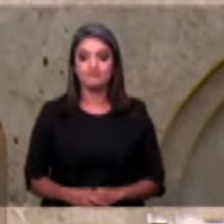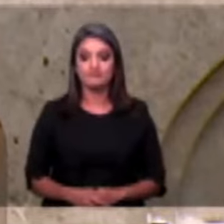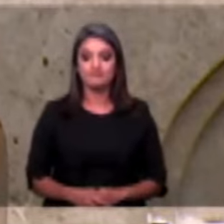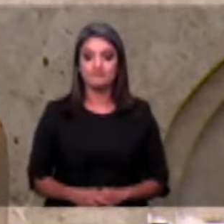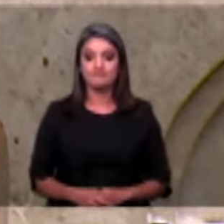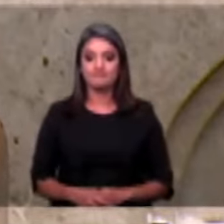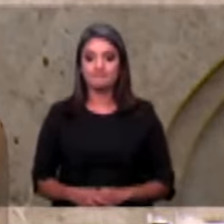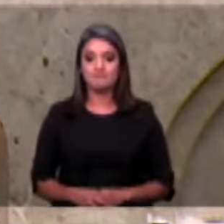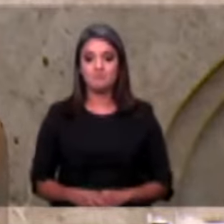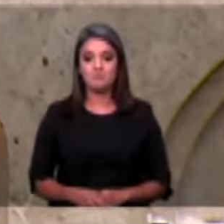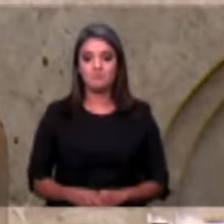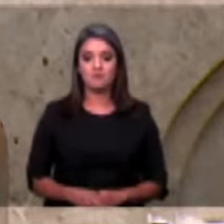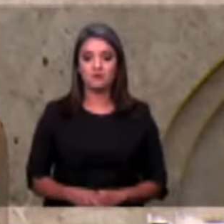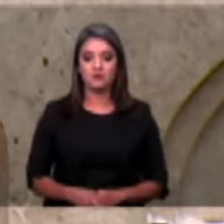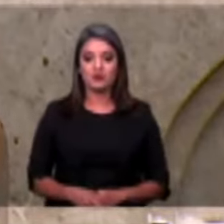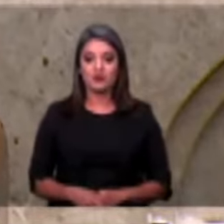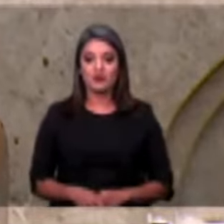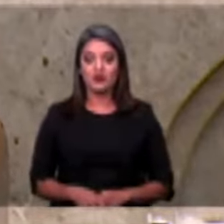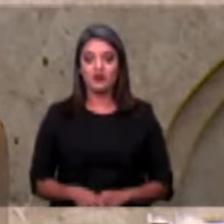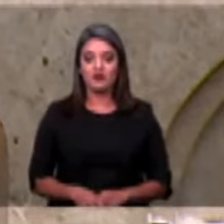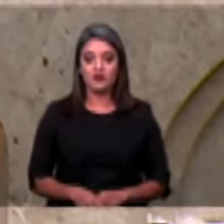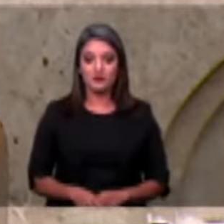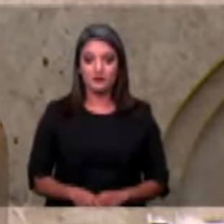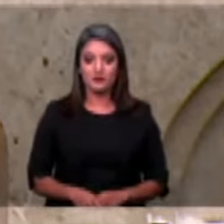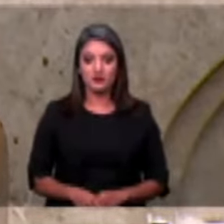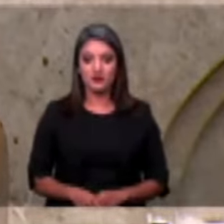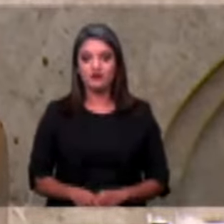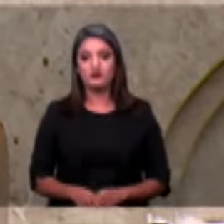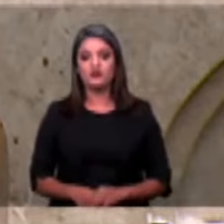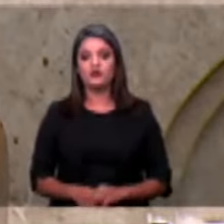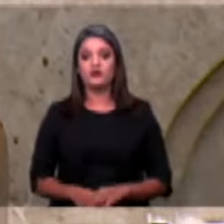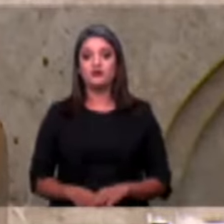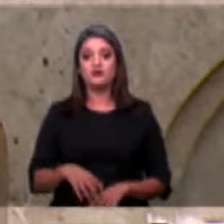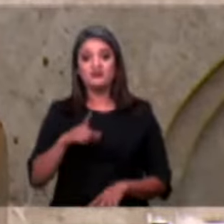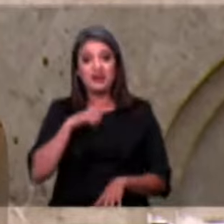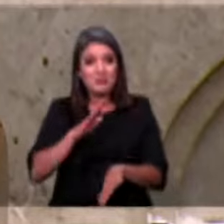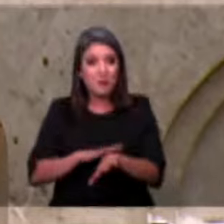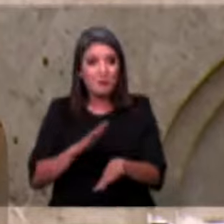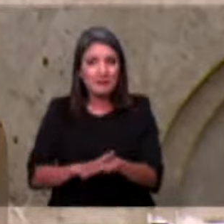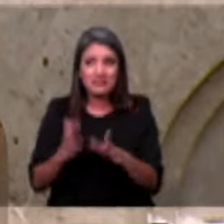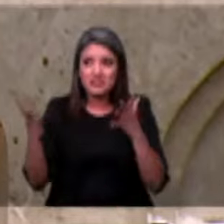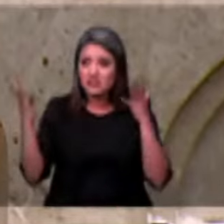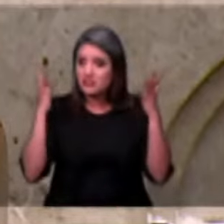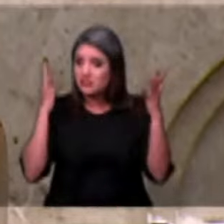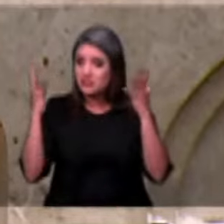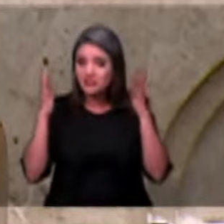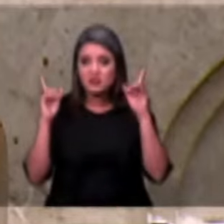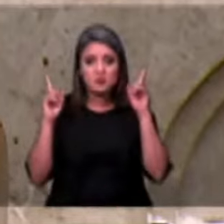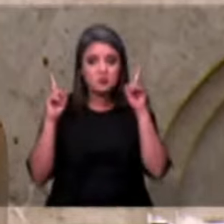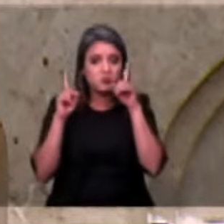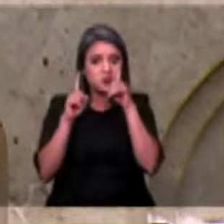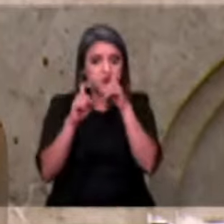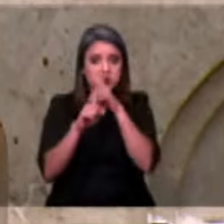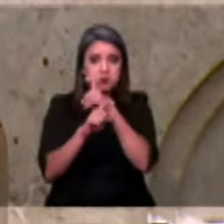Tempos verdadeiramente perturbadores, de maniqueísmos